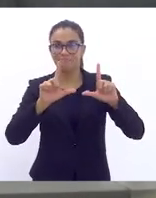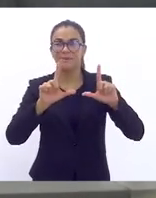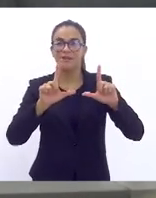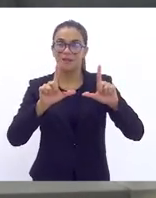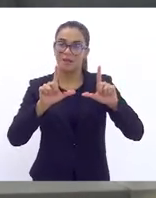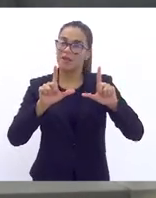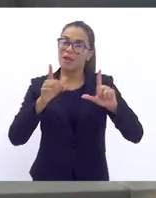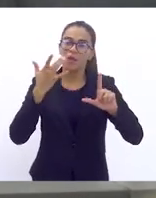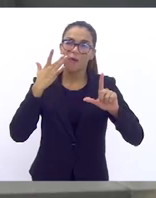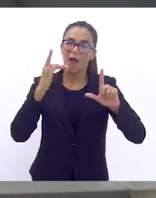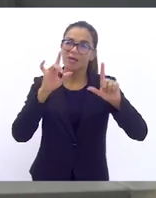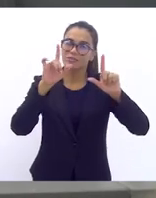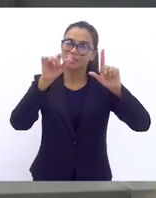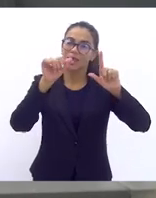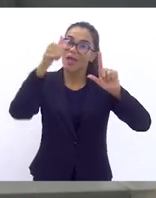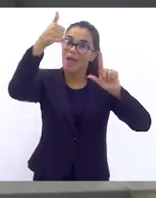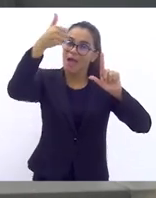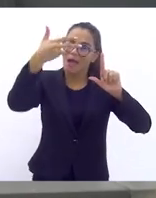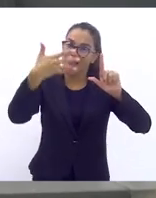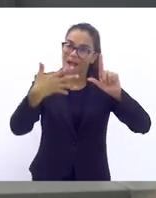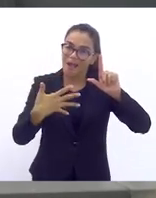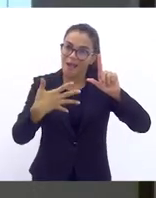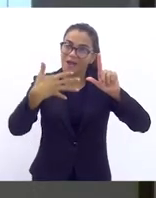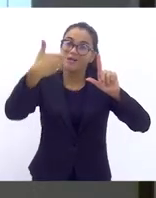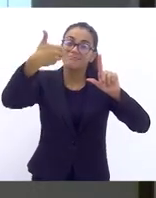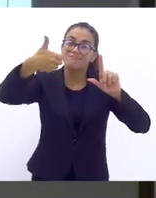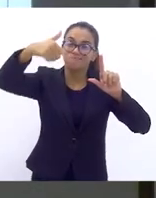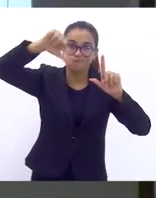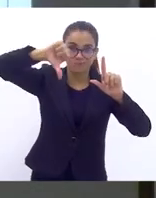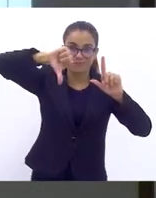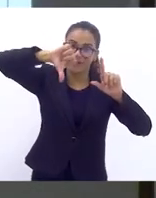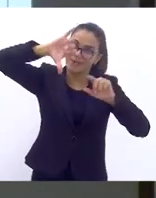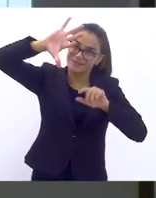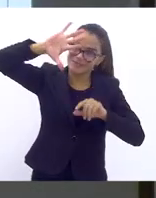frente eu acho que ele deve ficar lá no final até depois eu revendo